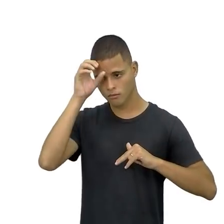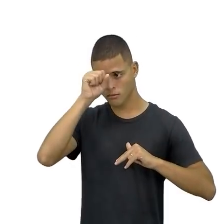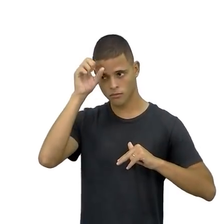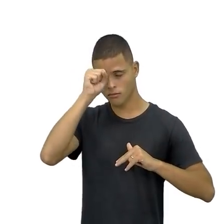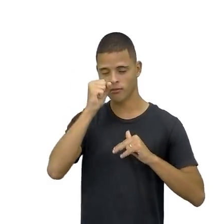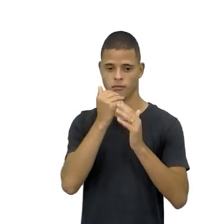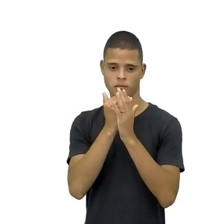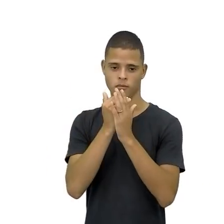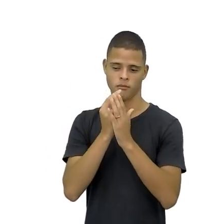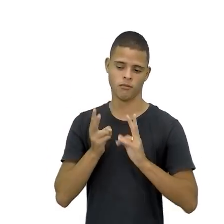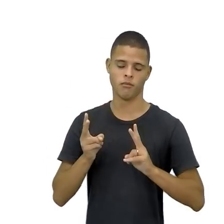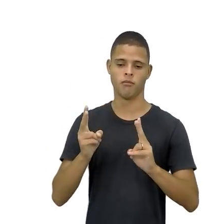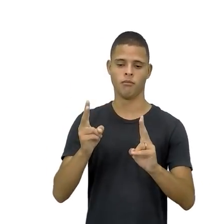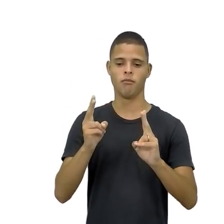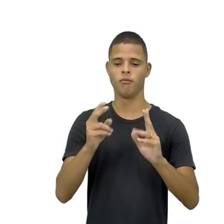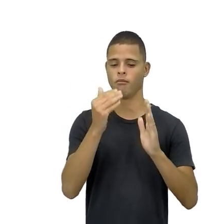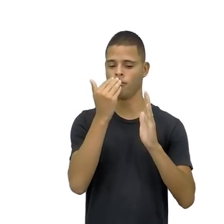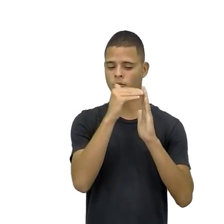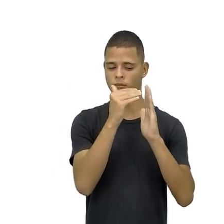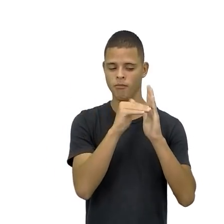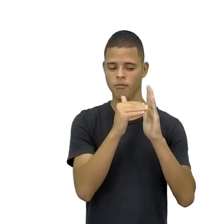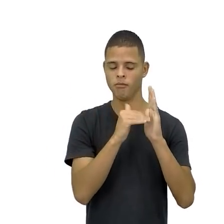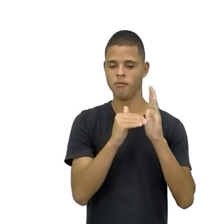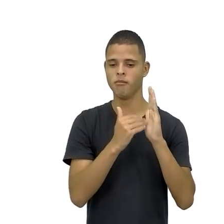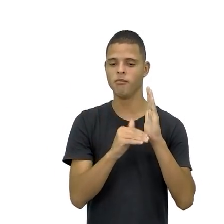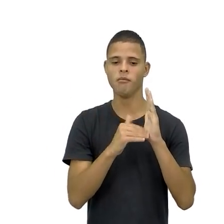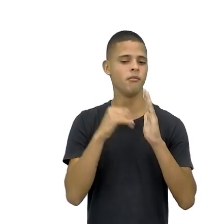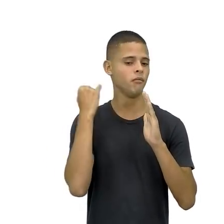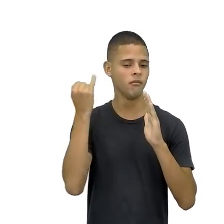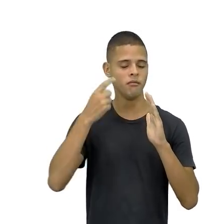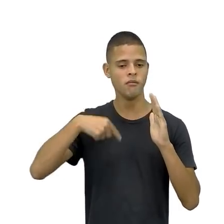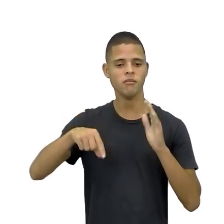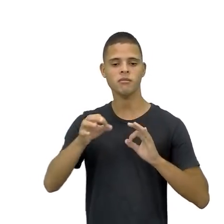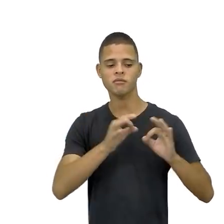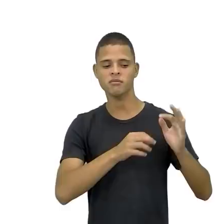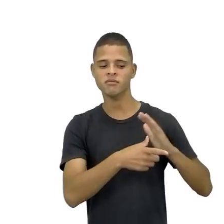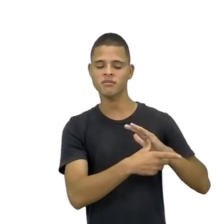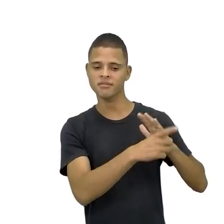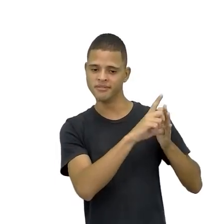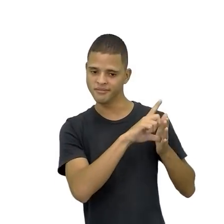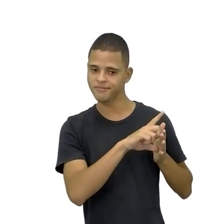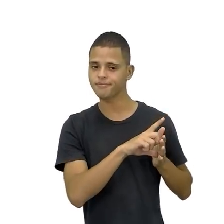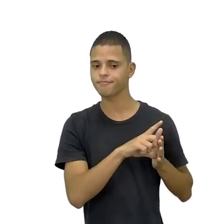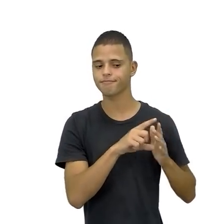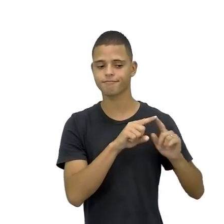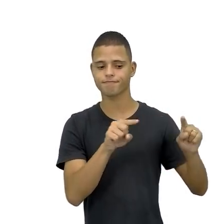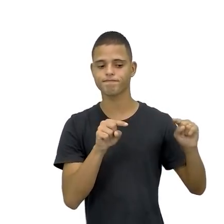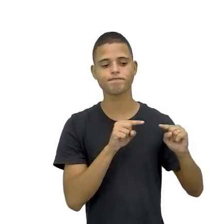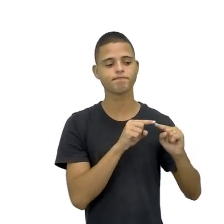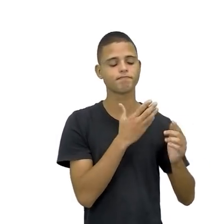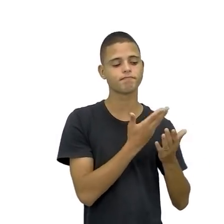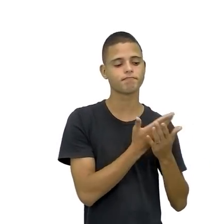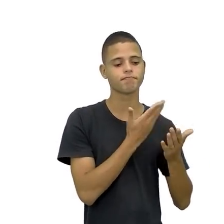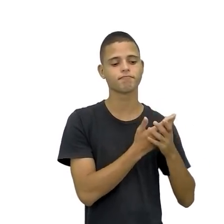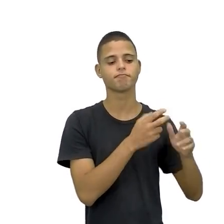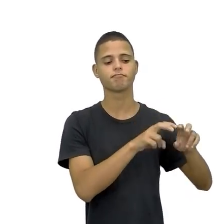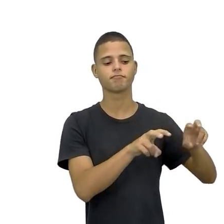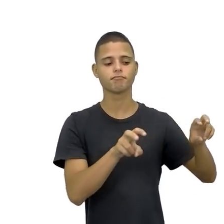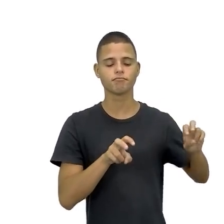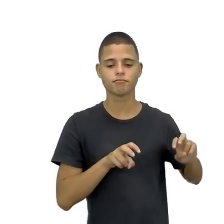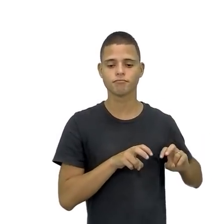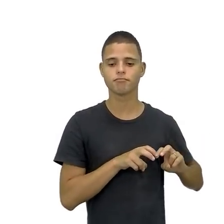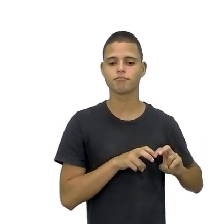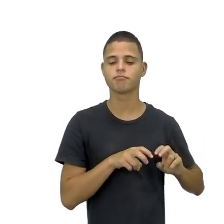muito importante também que façamos esse projeto, né, esse planejamento de sala de aula invertida, rotação por